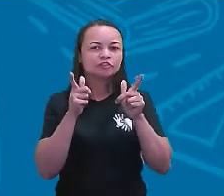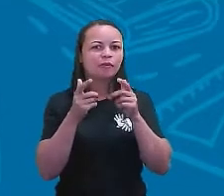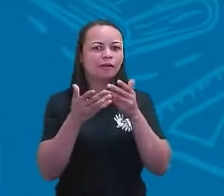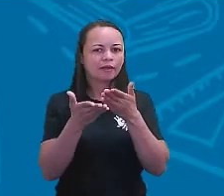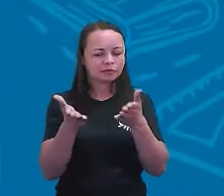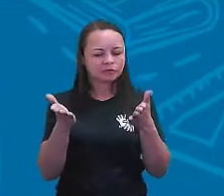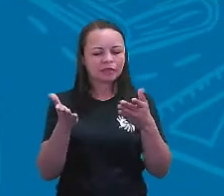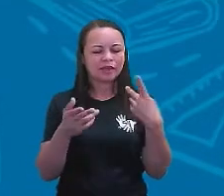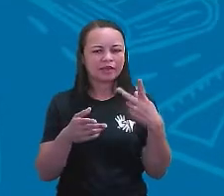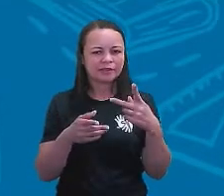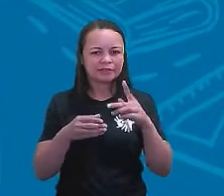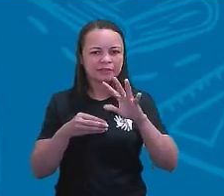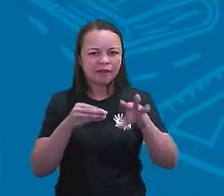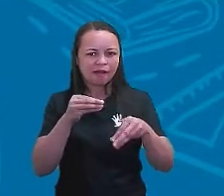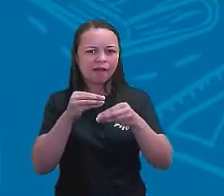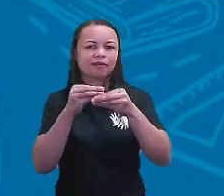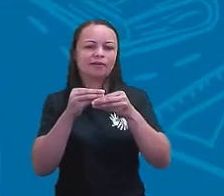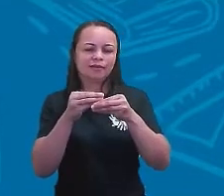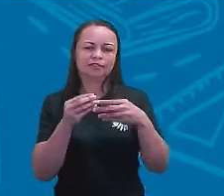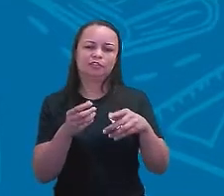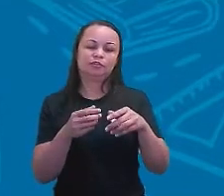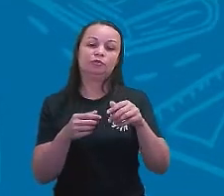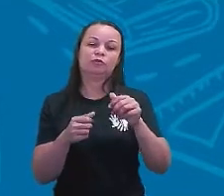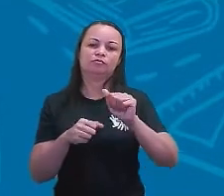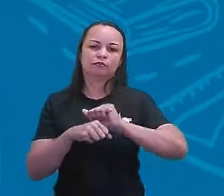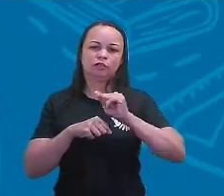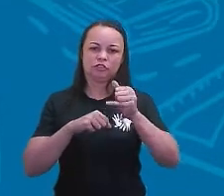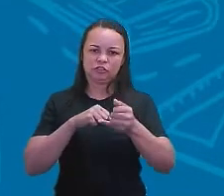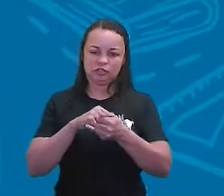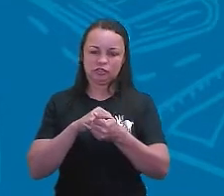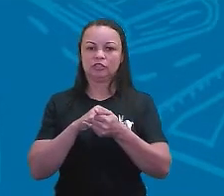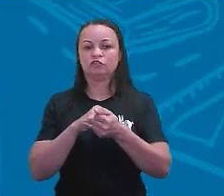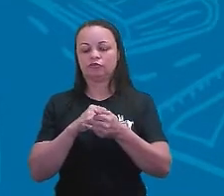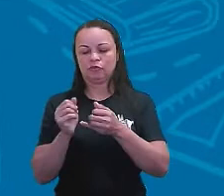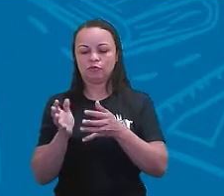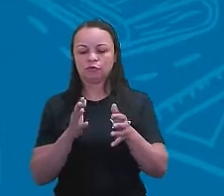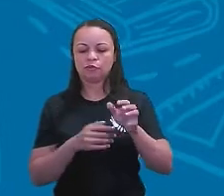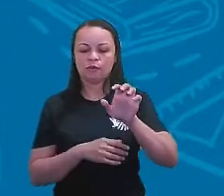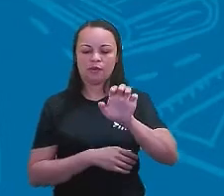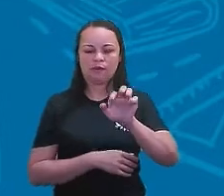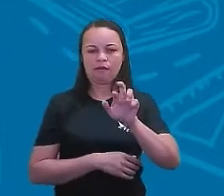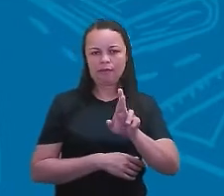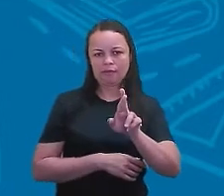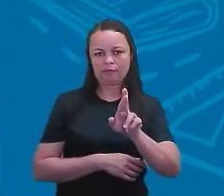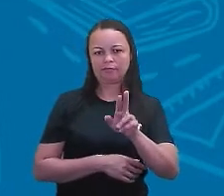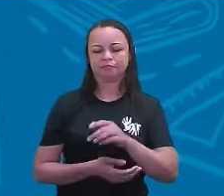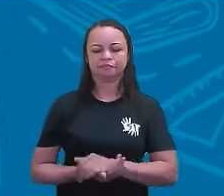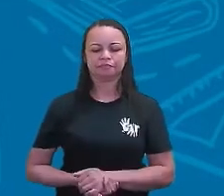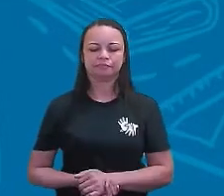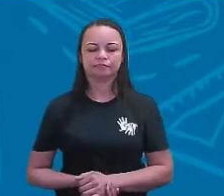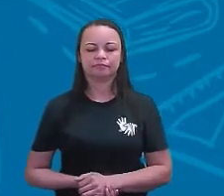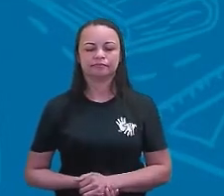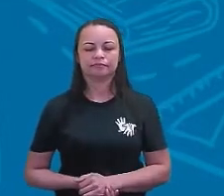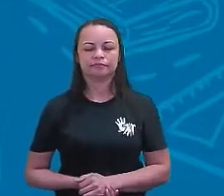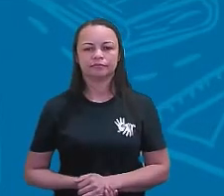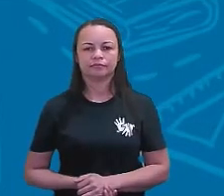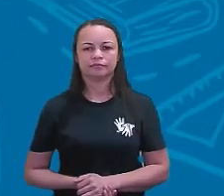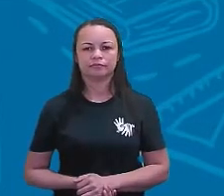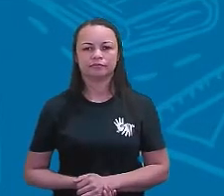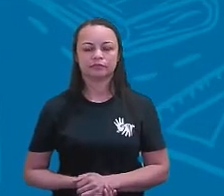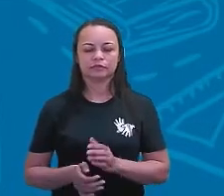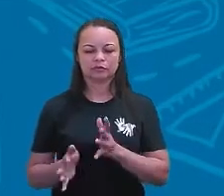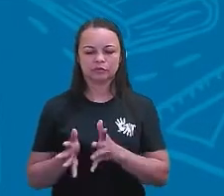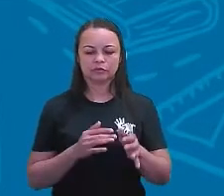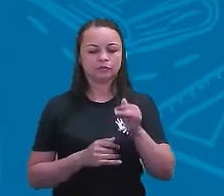aí nesse acréscimo no adjetivo dessas duas letrinhas. ER. Agora,